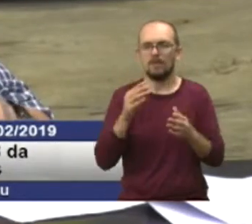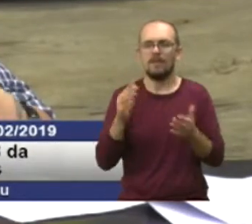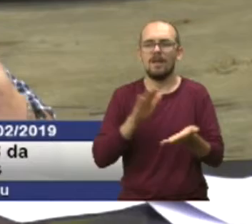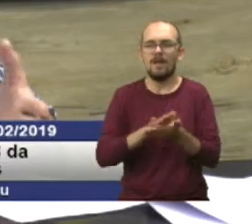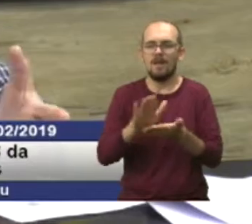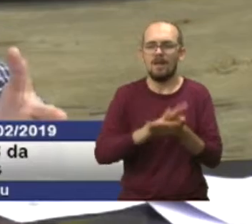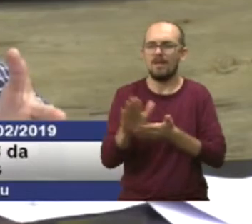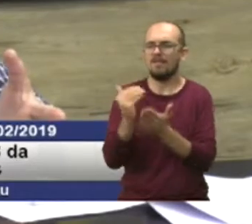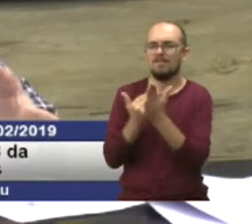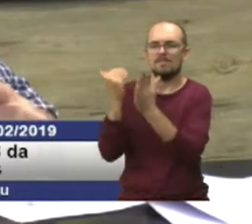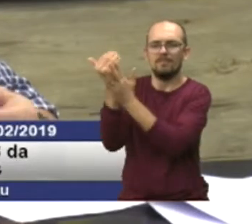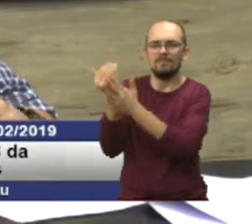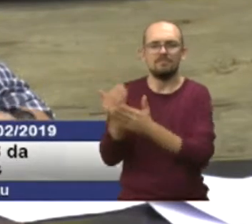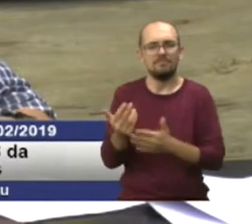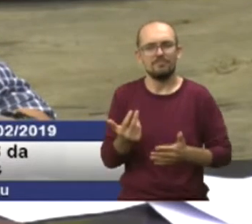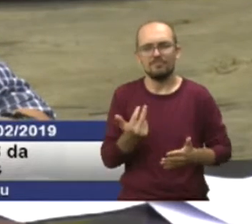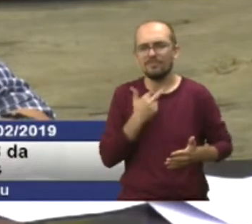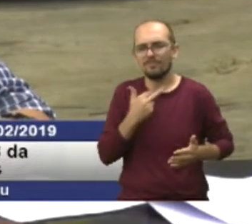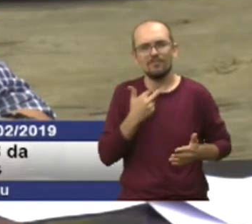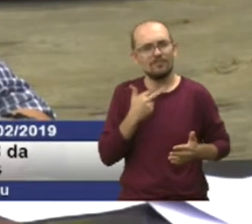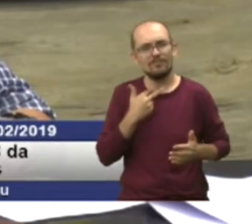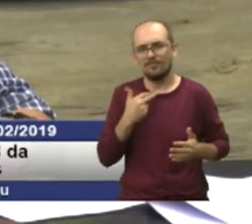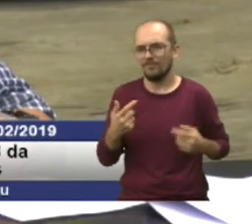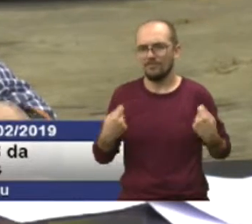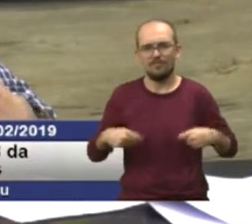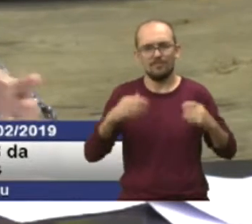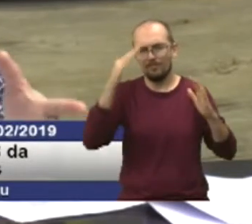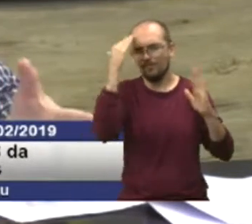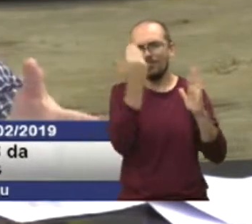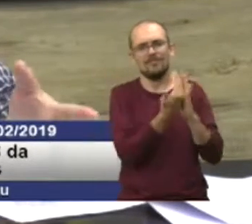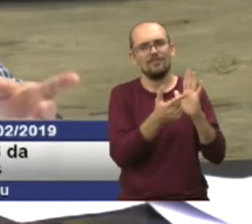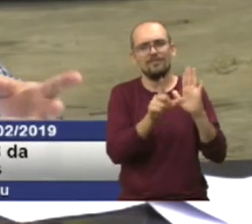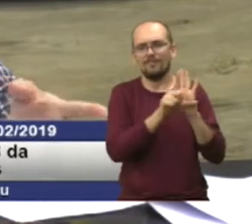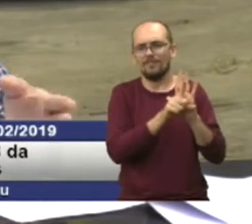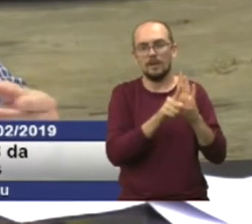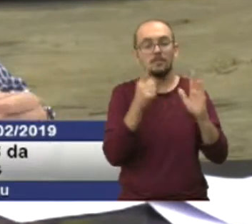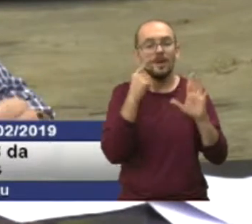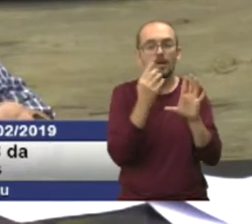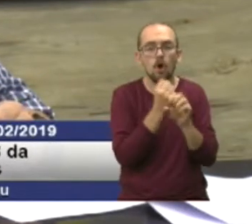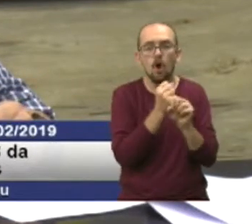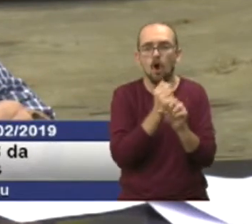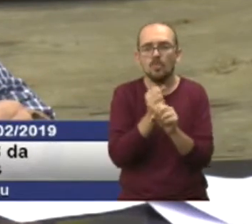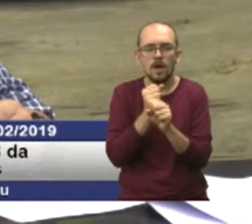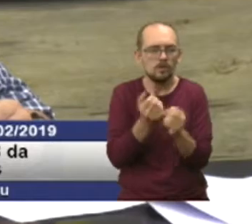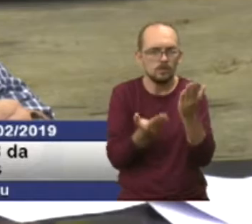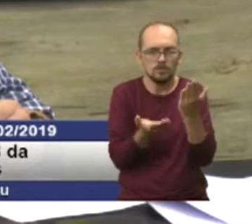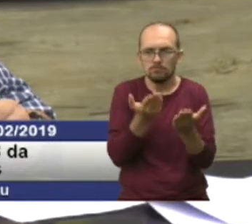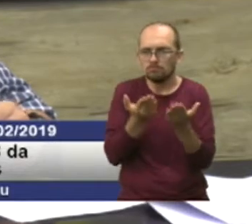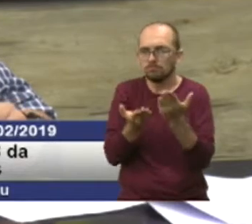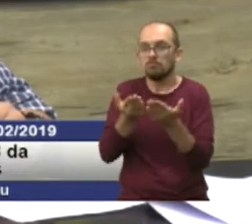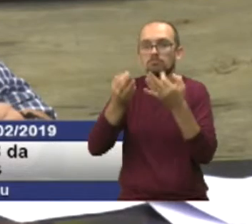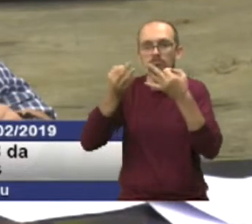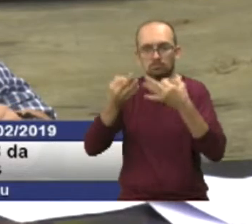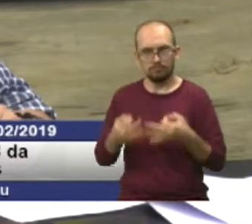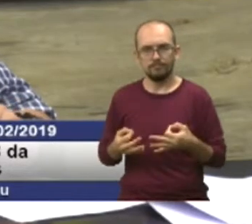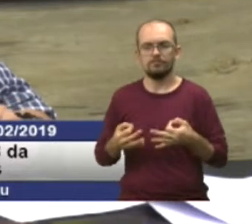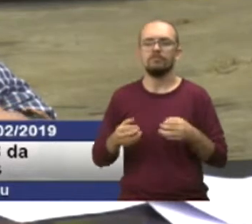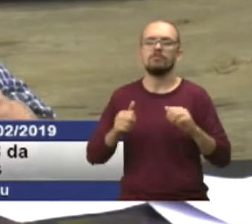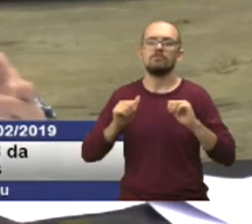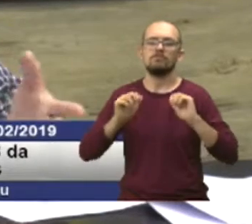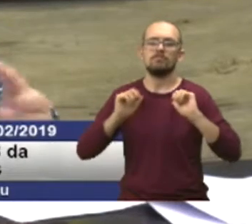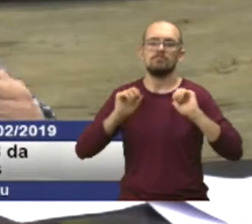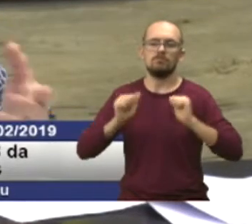despesas, fechando, né, não fechando a conta, né, vamos dizer assim, entre aspas,